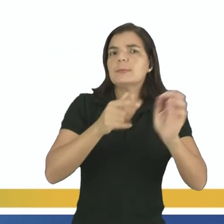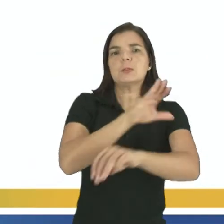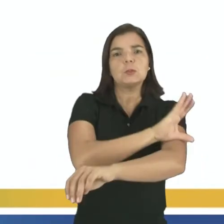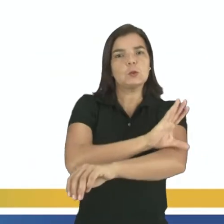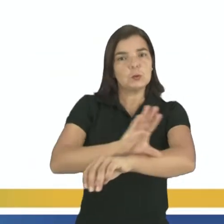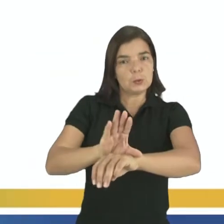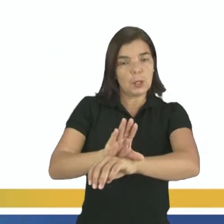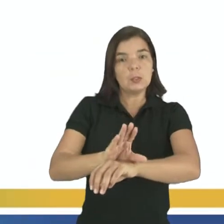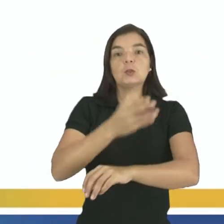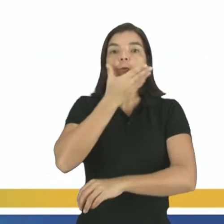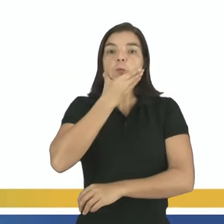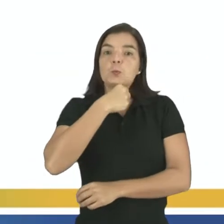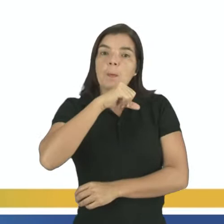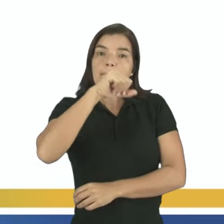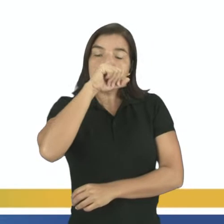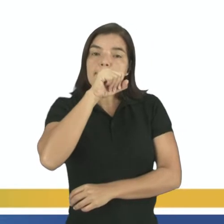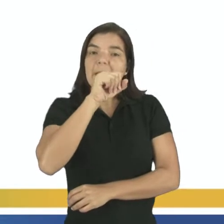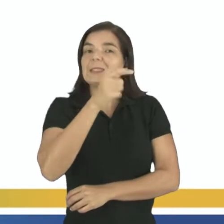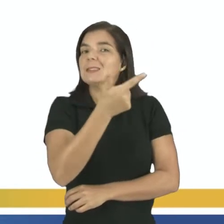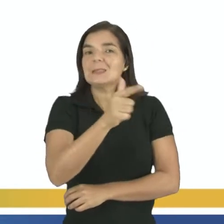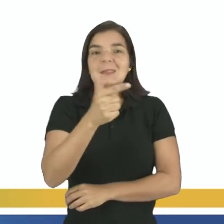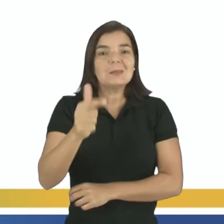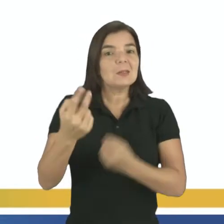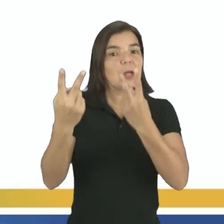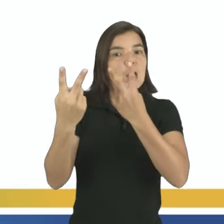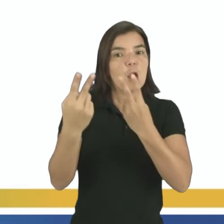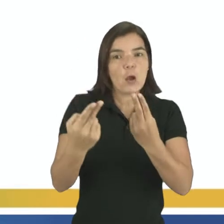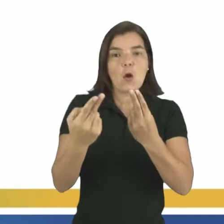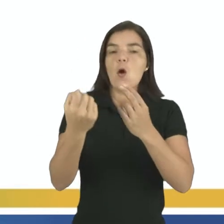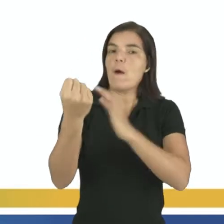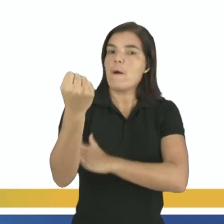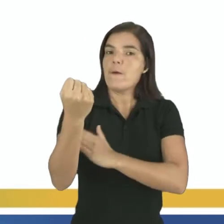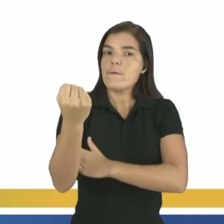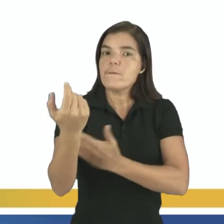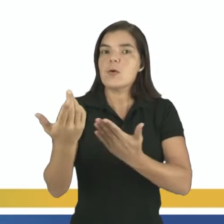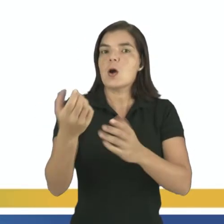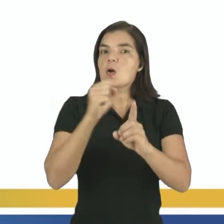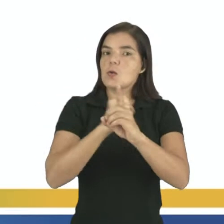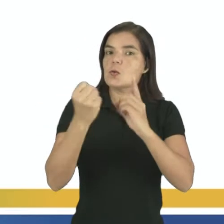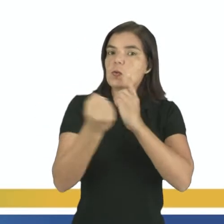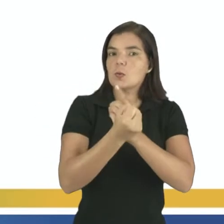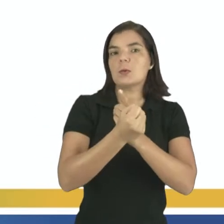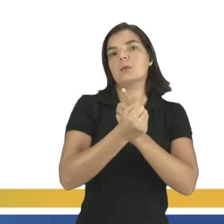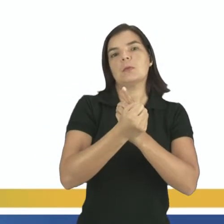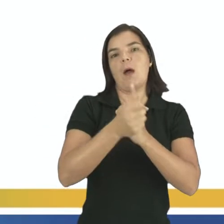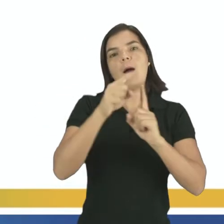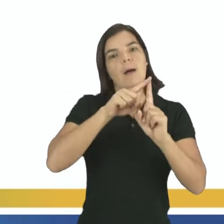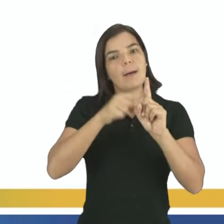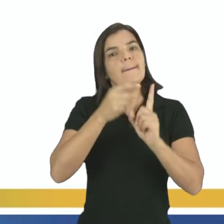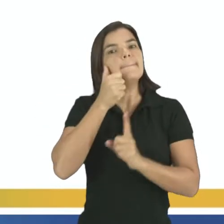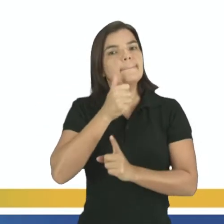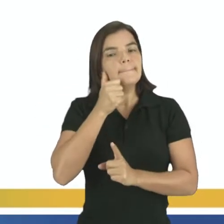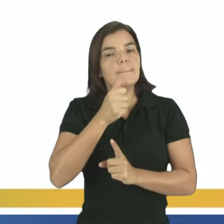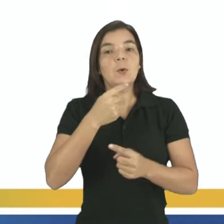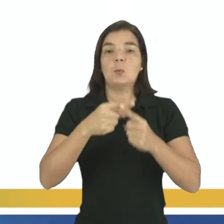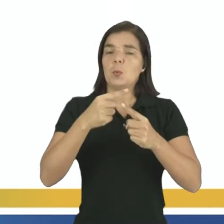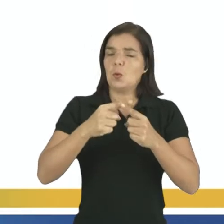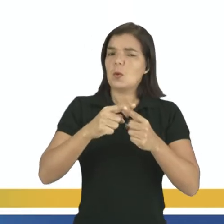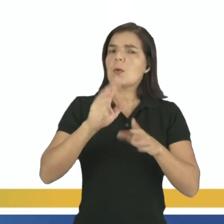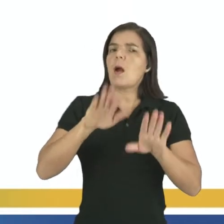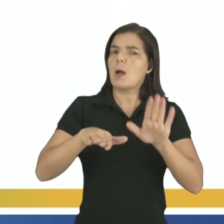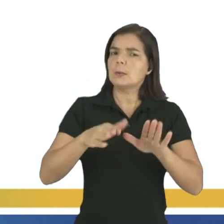cultural da paternidade, ela não tem a mesma força social da maternidade. Por